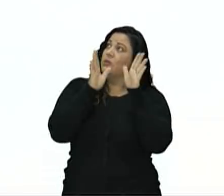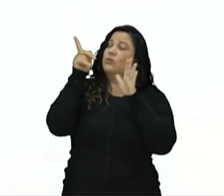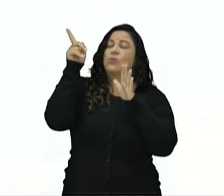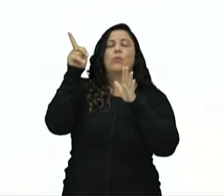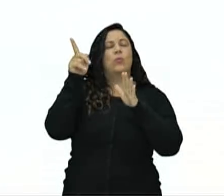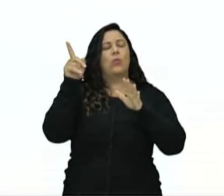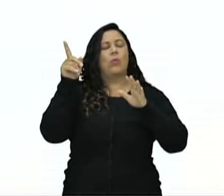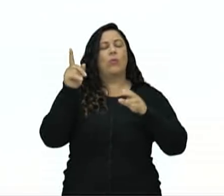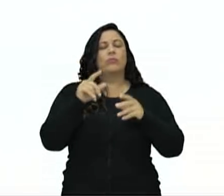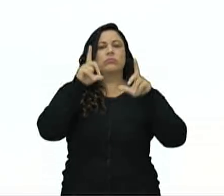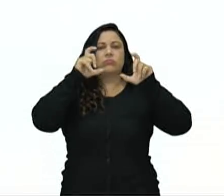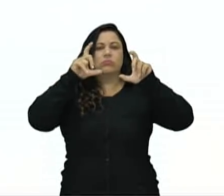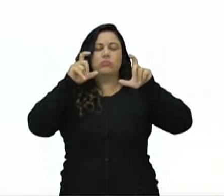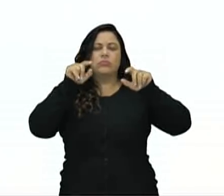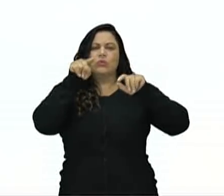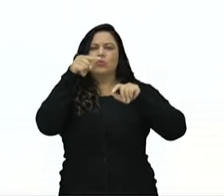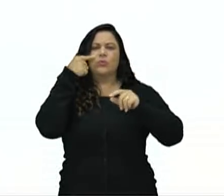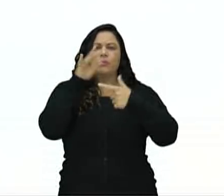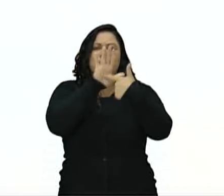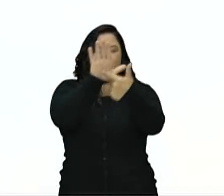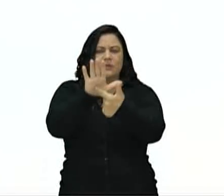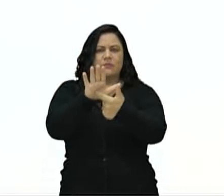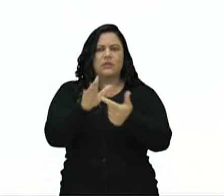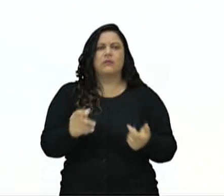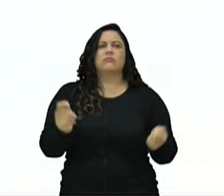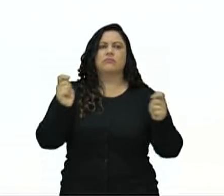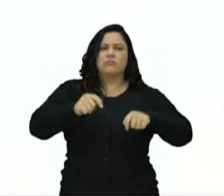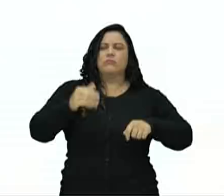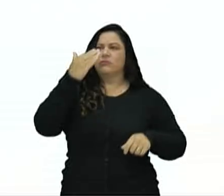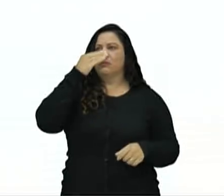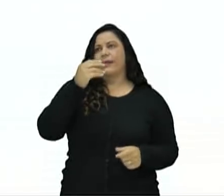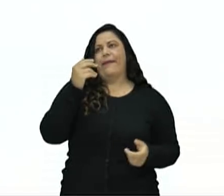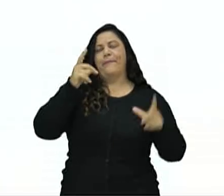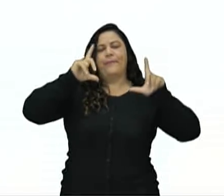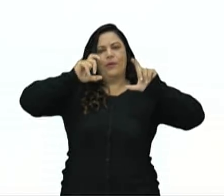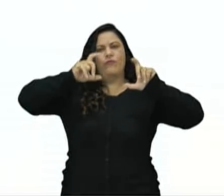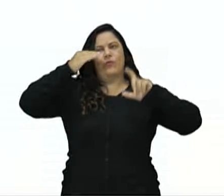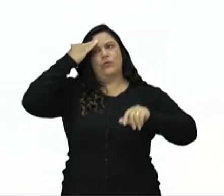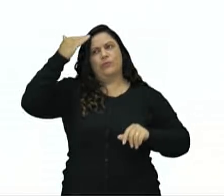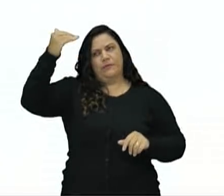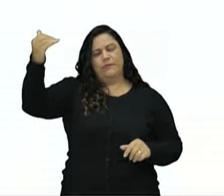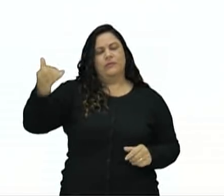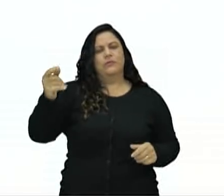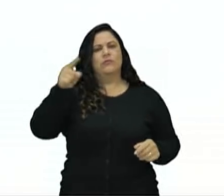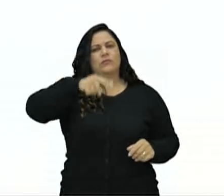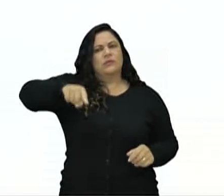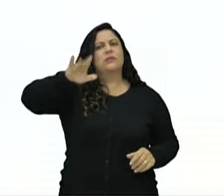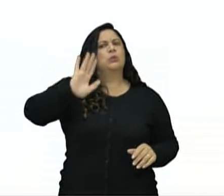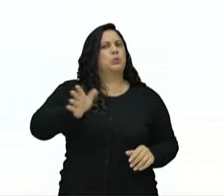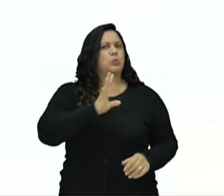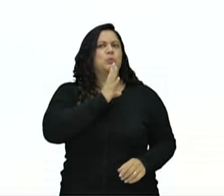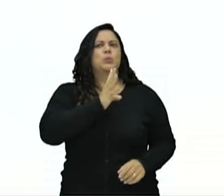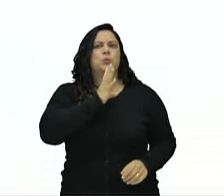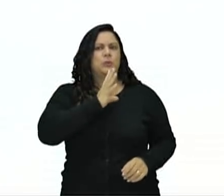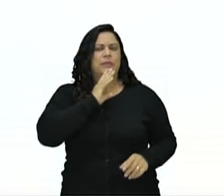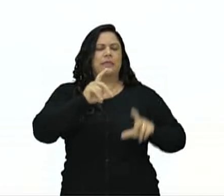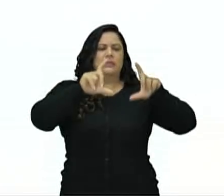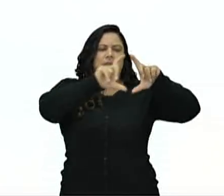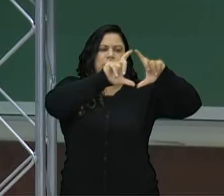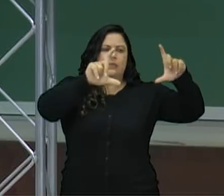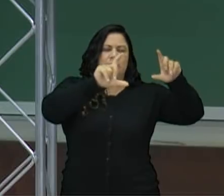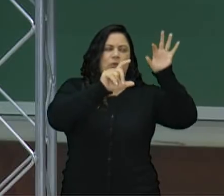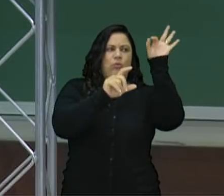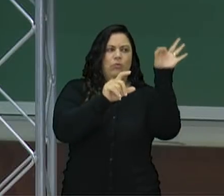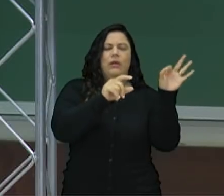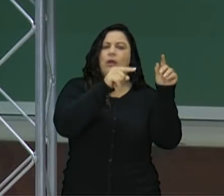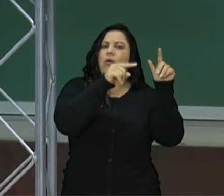verem o que é uma pessoa com anorexia. É uma foto bem famosa, muitos de vocês já conhecem, E esse texto é de uma outra situação, Vocês viram